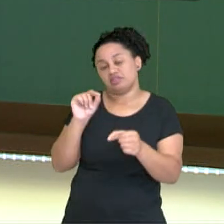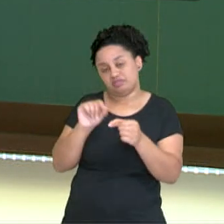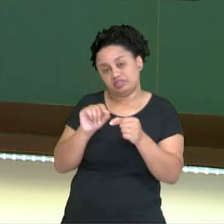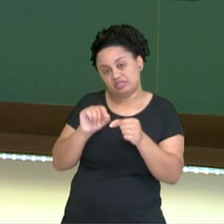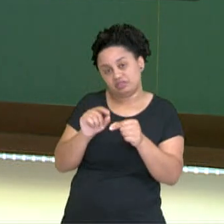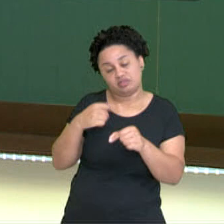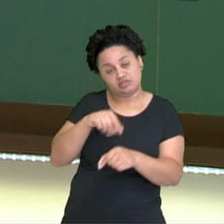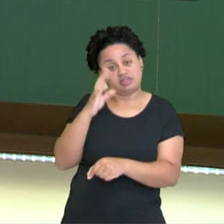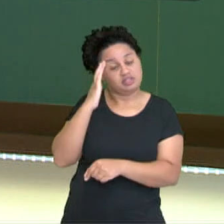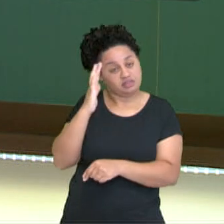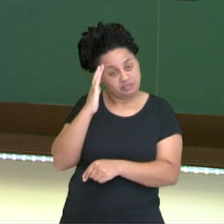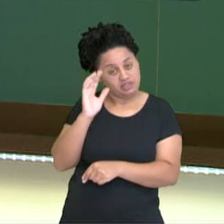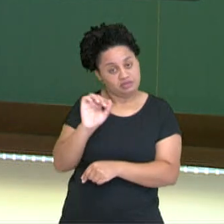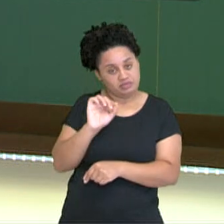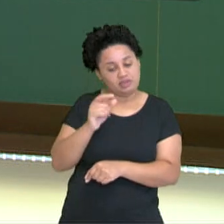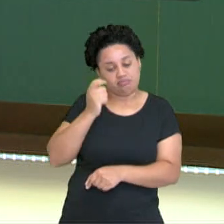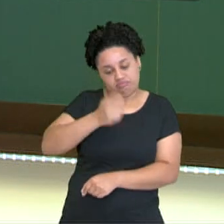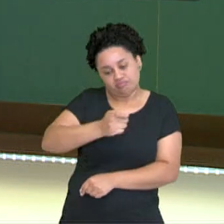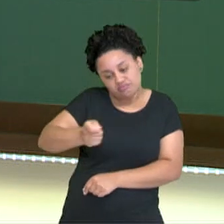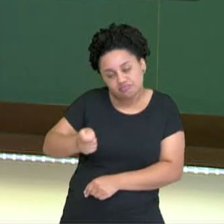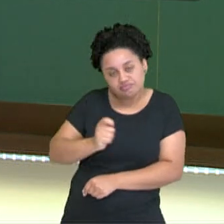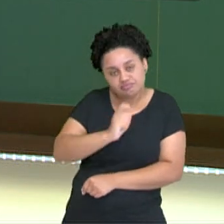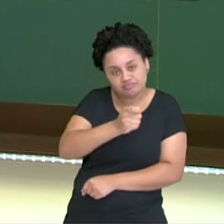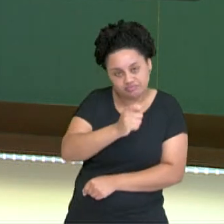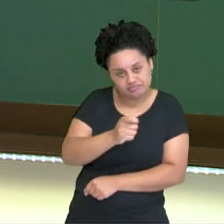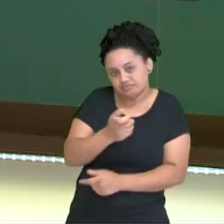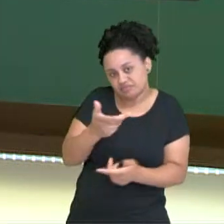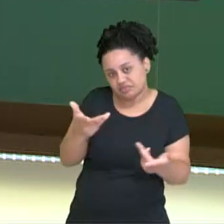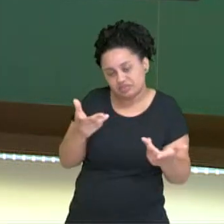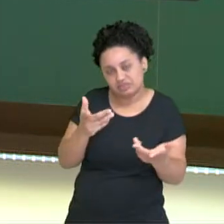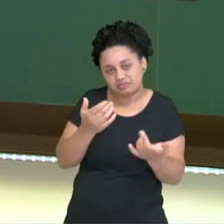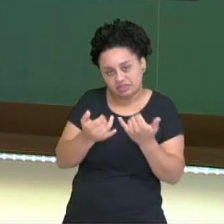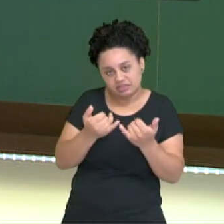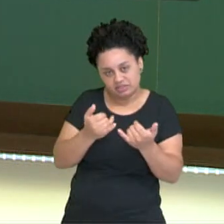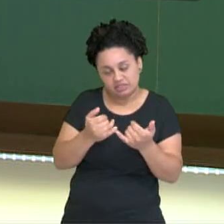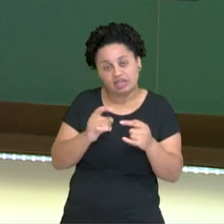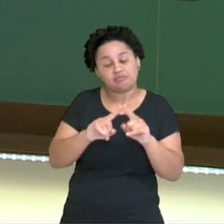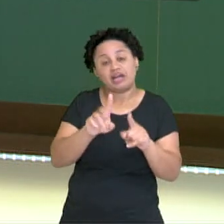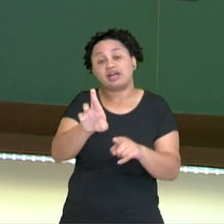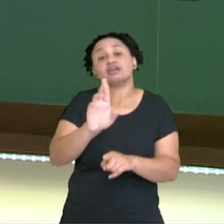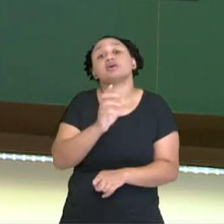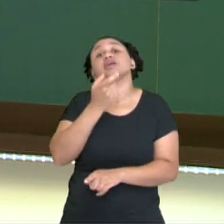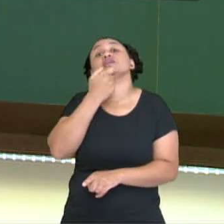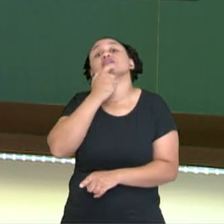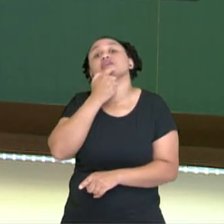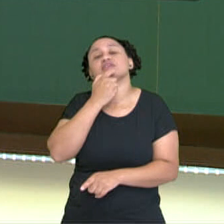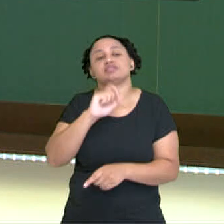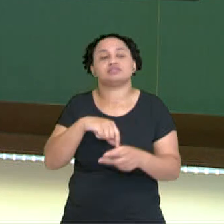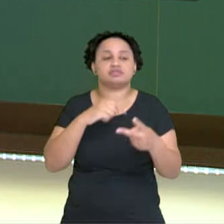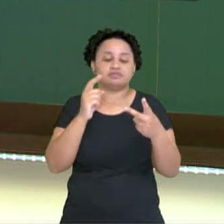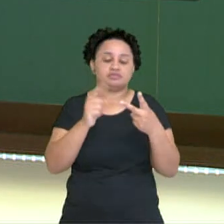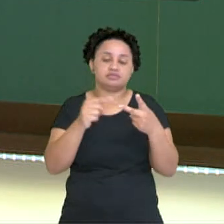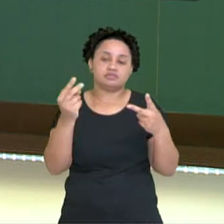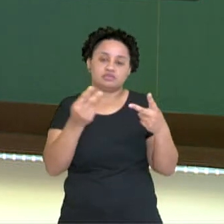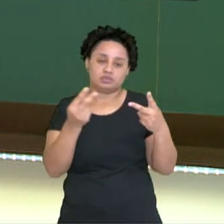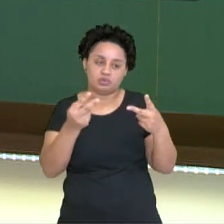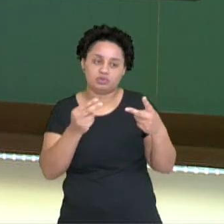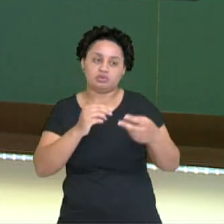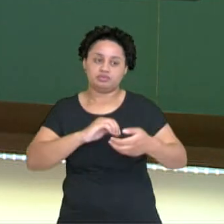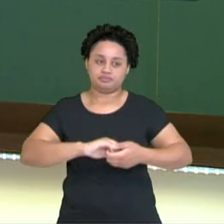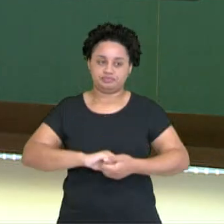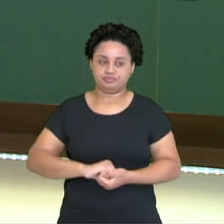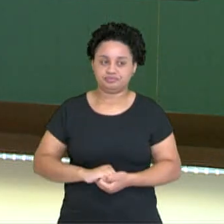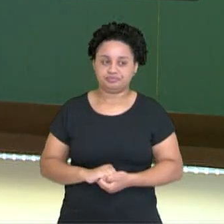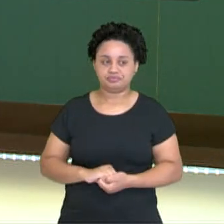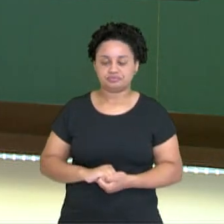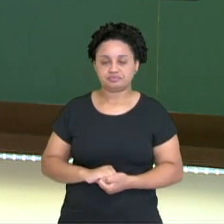o que é. Ele está pregando ali, algo do tipo. Resposta em inglês. And number 2. Does he know what is